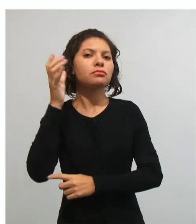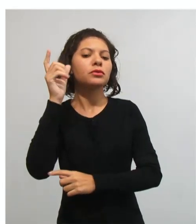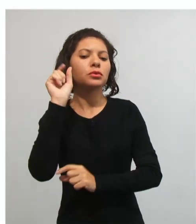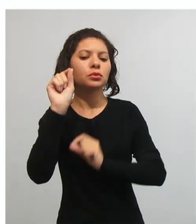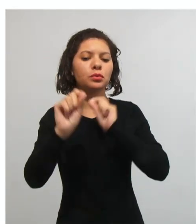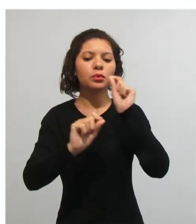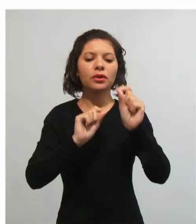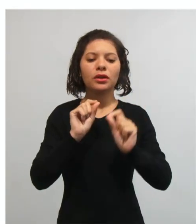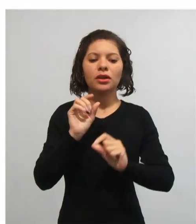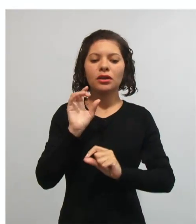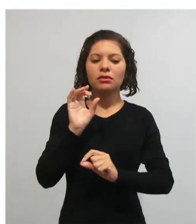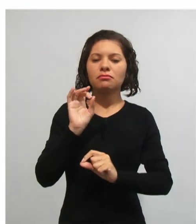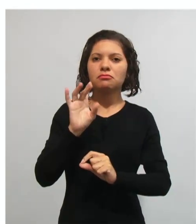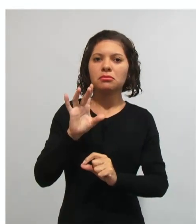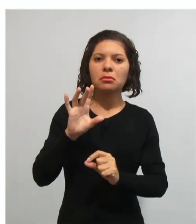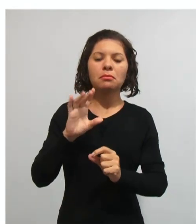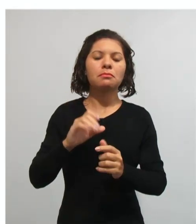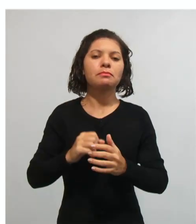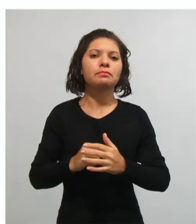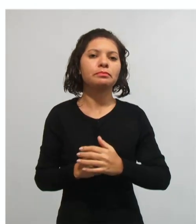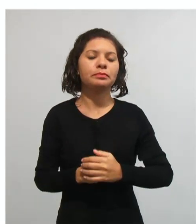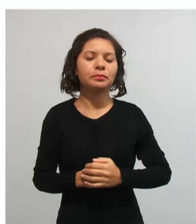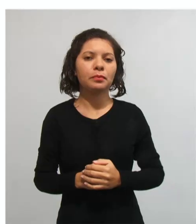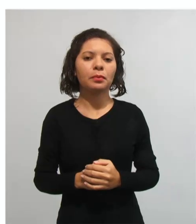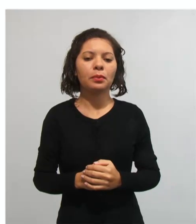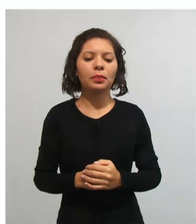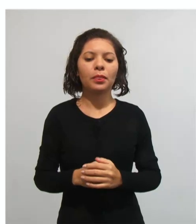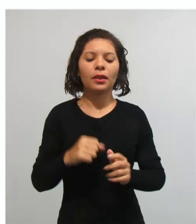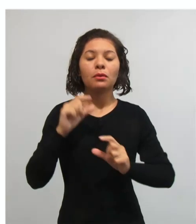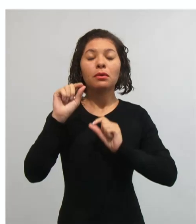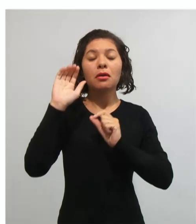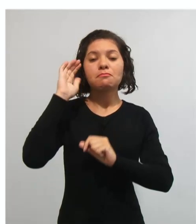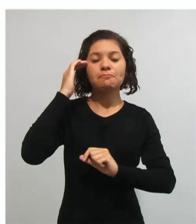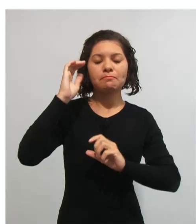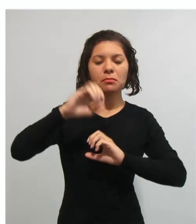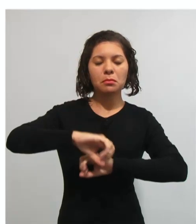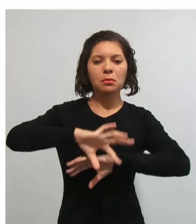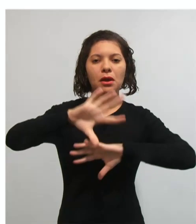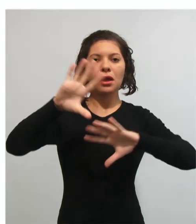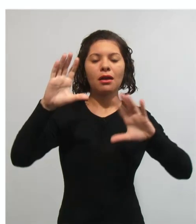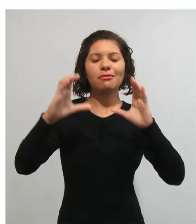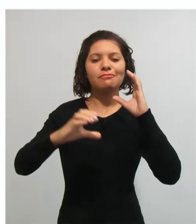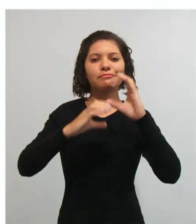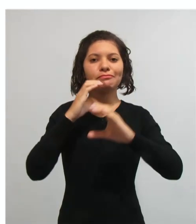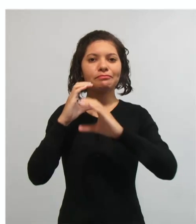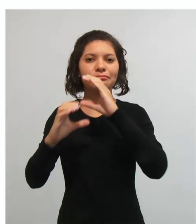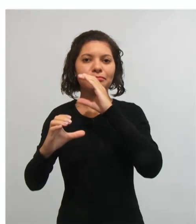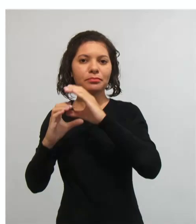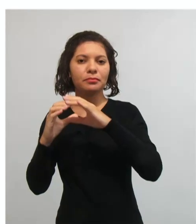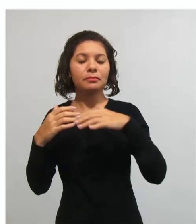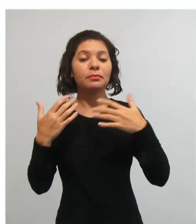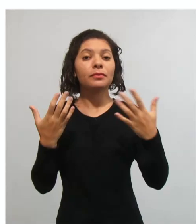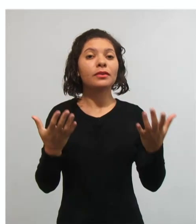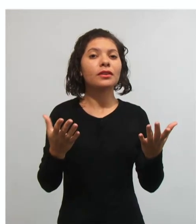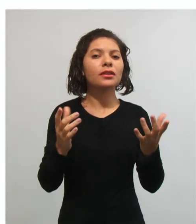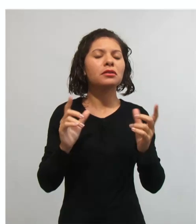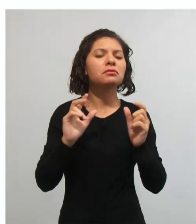mera decodificação, mas o da sua compreensão. Orlandi. Então, assim,